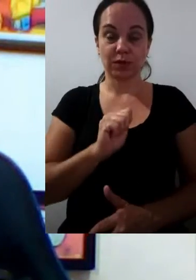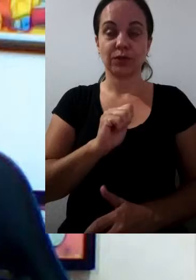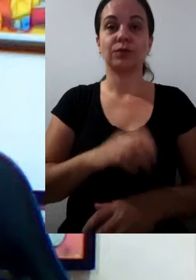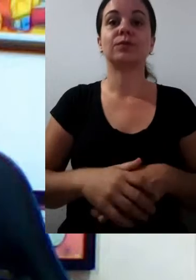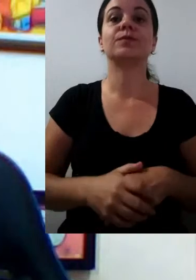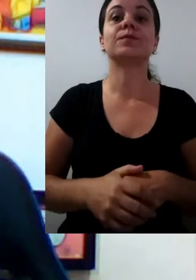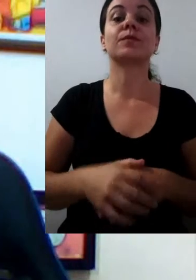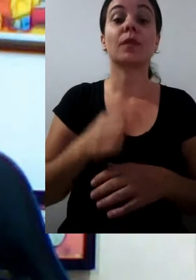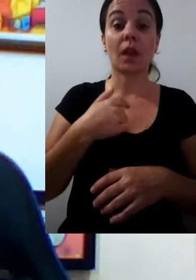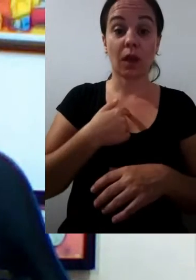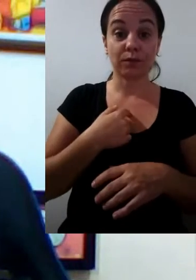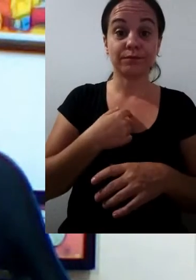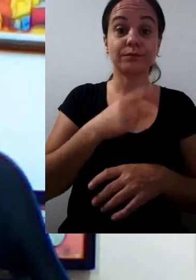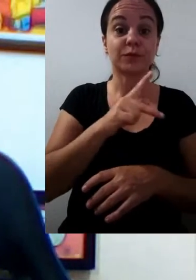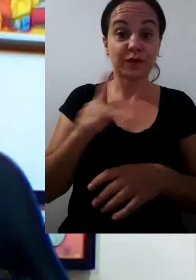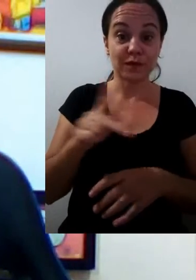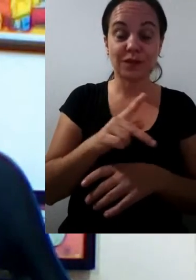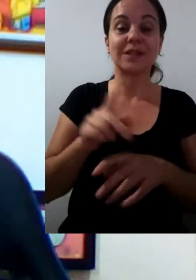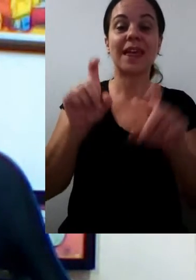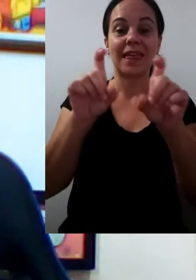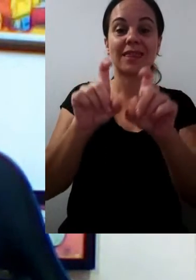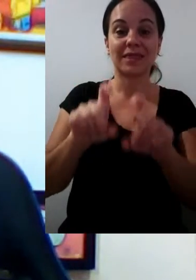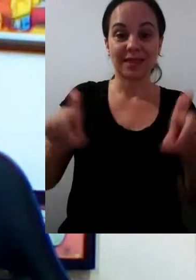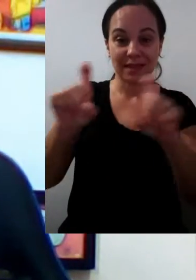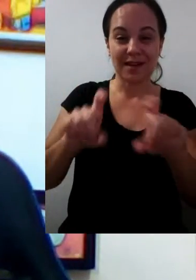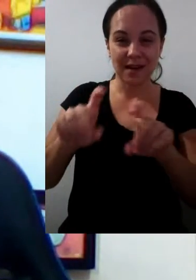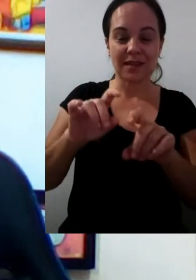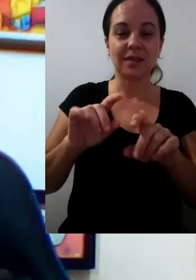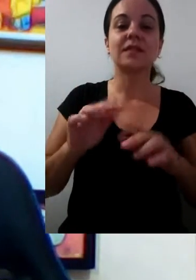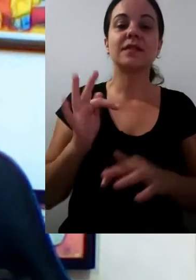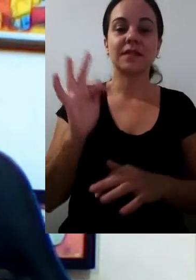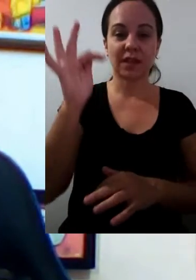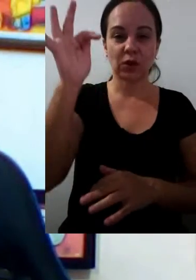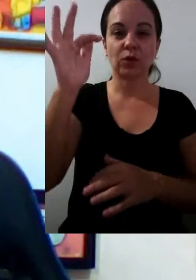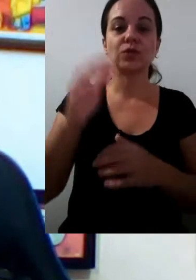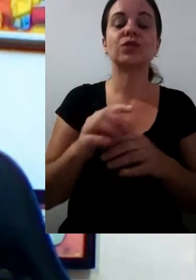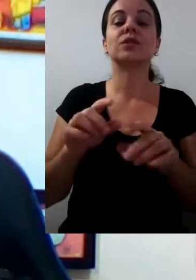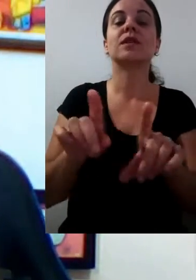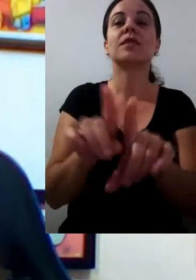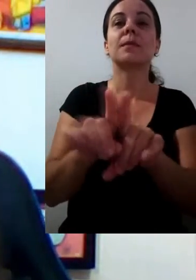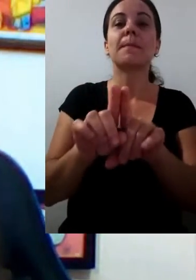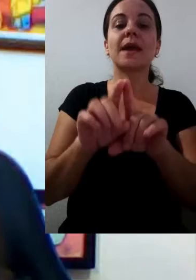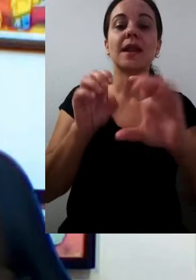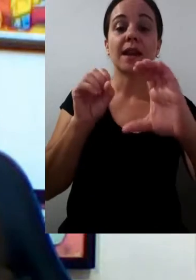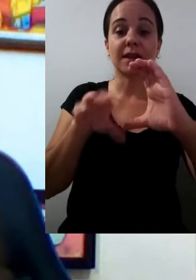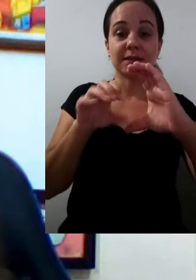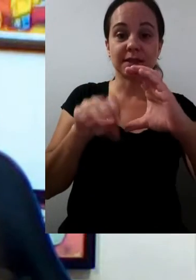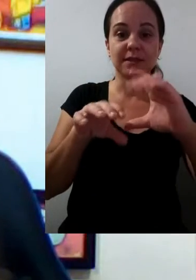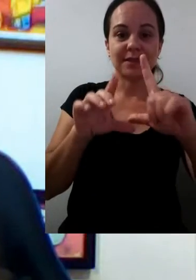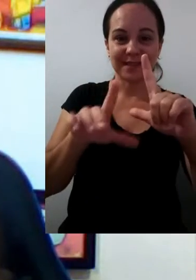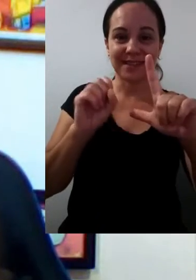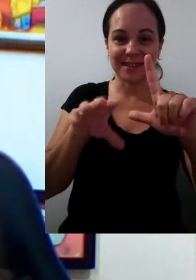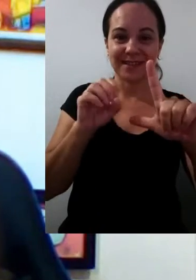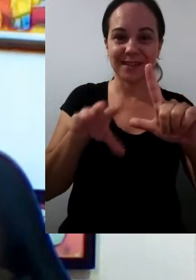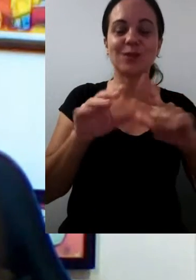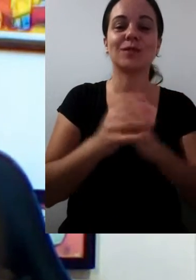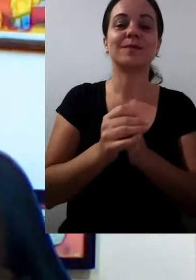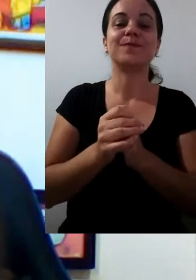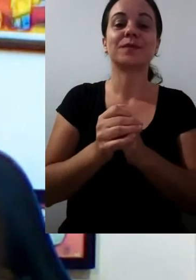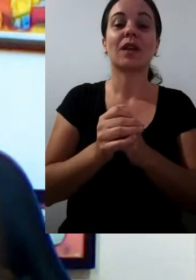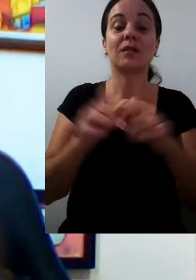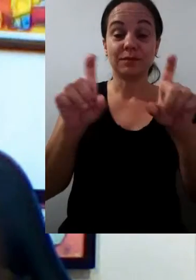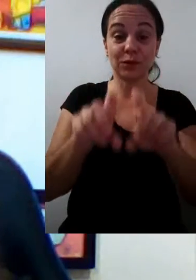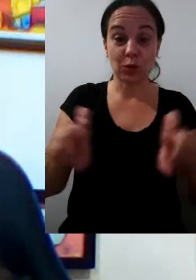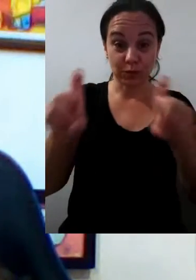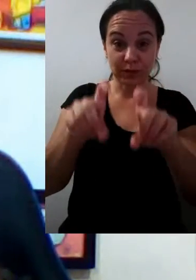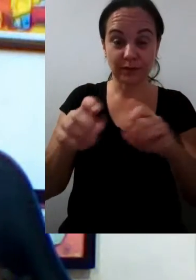para a Internet e Licenciatura em Computação, ambos do eixo Informação e Comunicação. Estou aqui para apresentar o seminário da